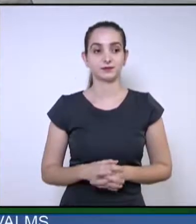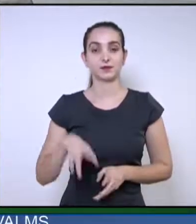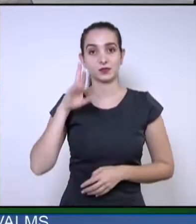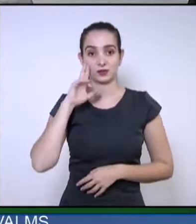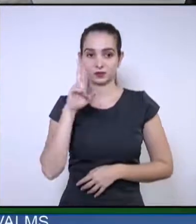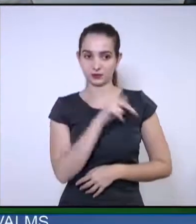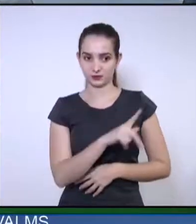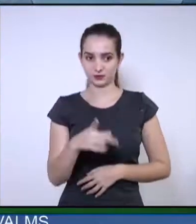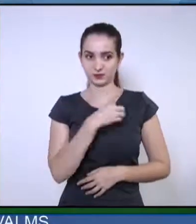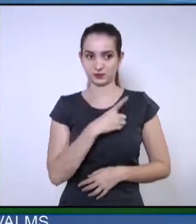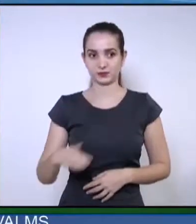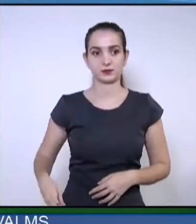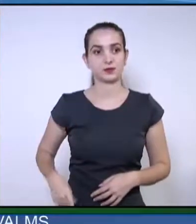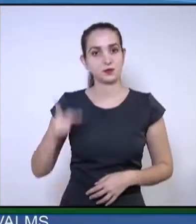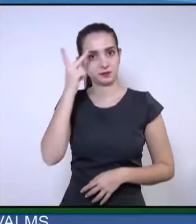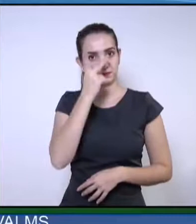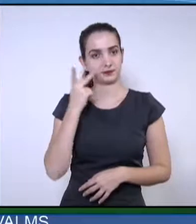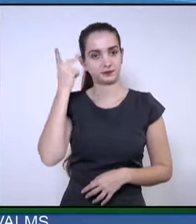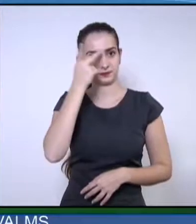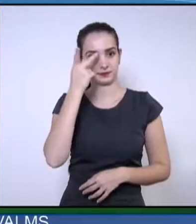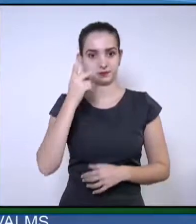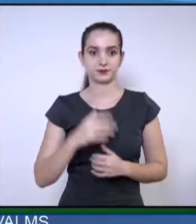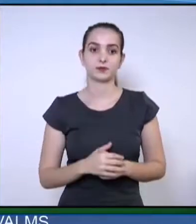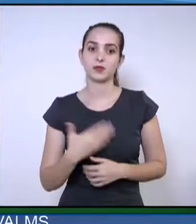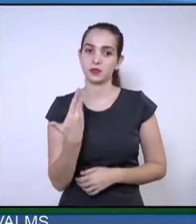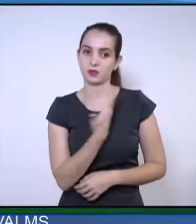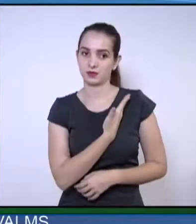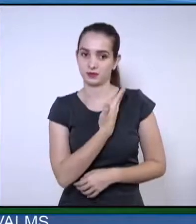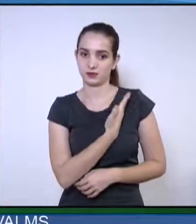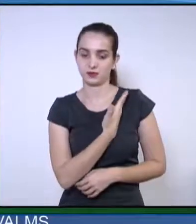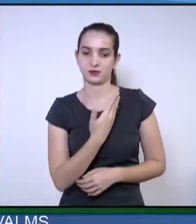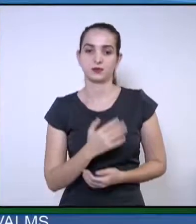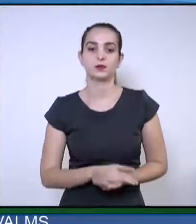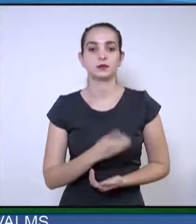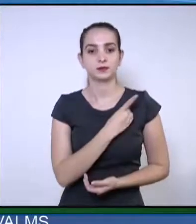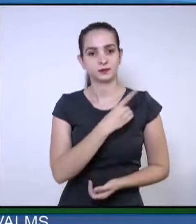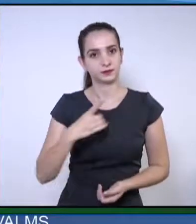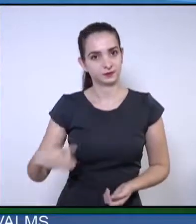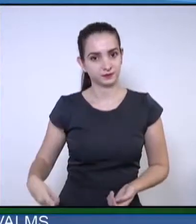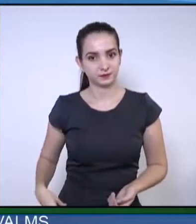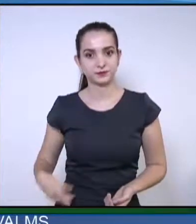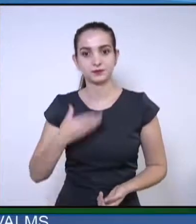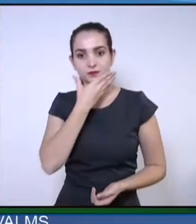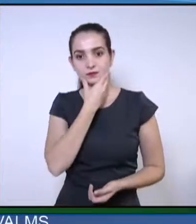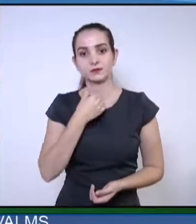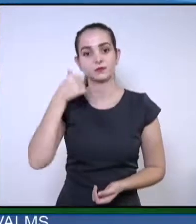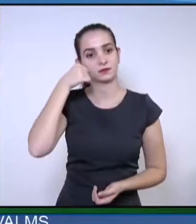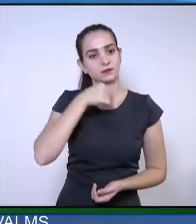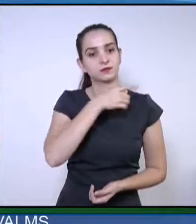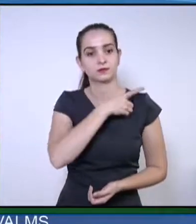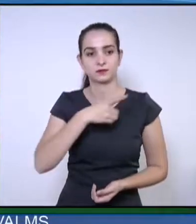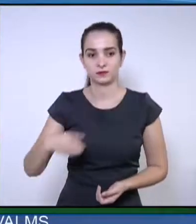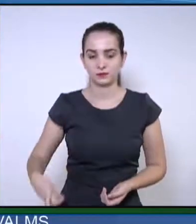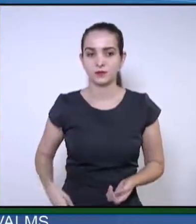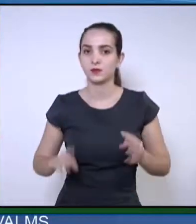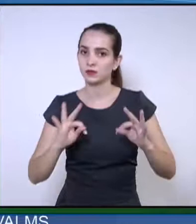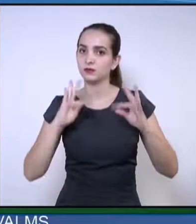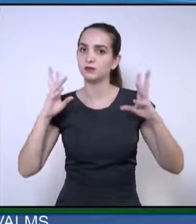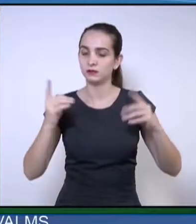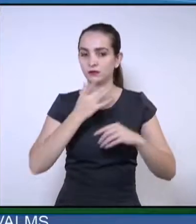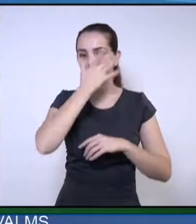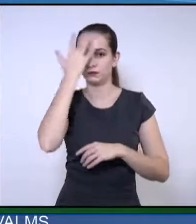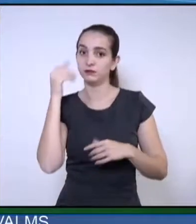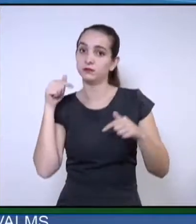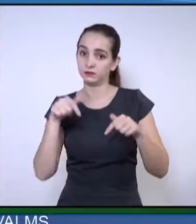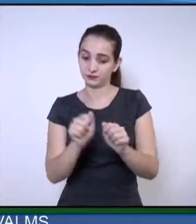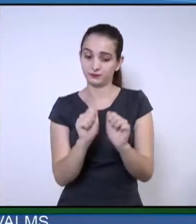Senhor presidente, deputado Maurício Picarelli, colegas deputados, deputadas, público presente nessa